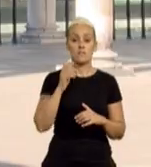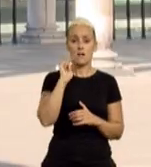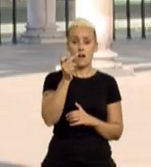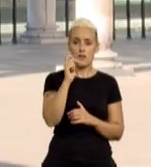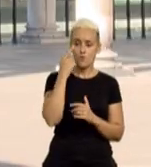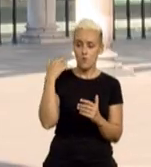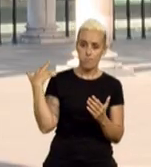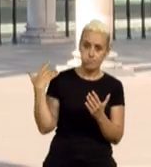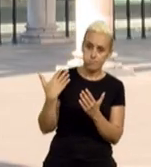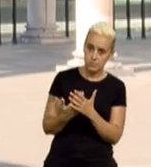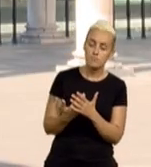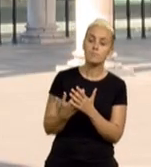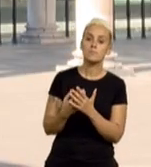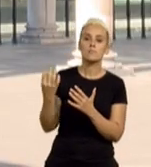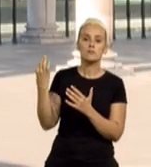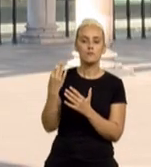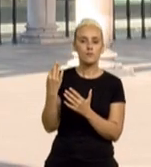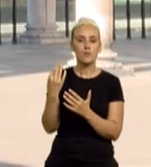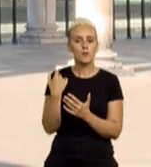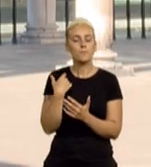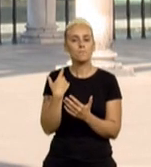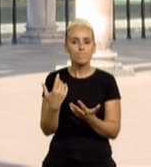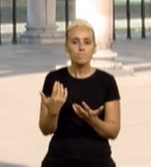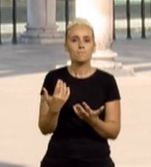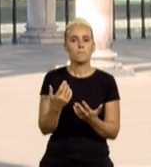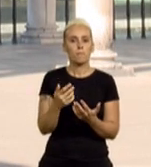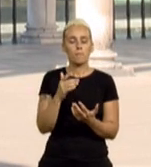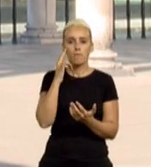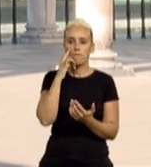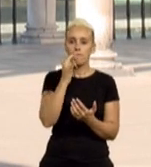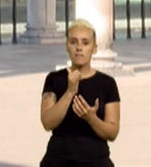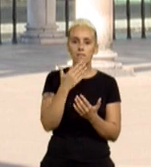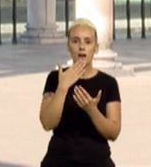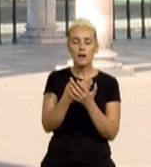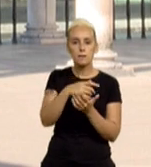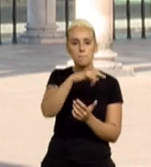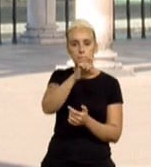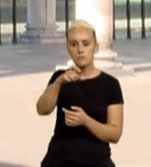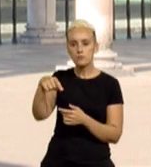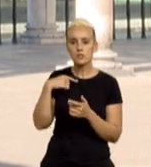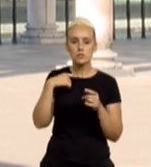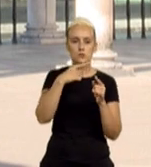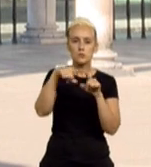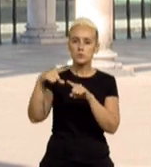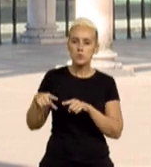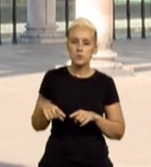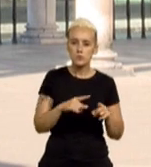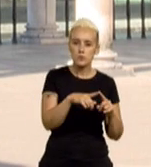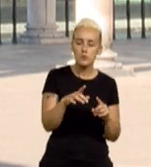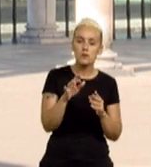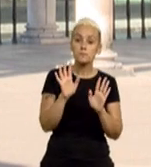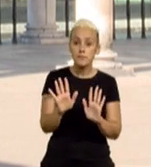Fomos ao longo dos anos tentando de alguma forma chegar a outros públicos sem